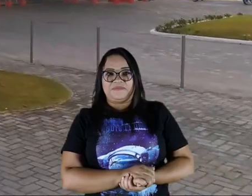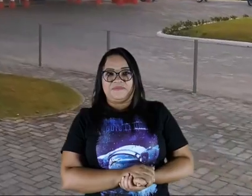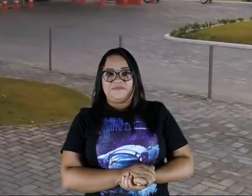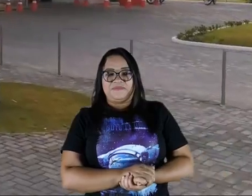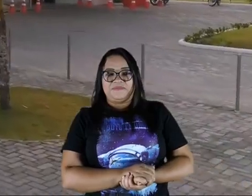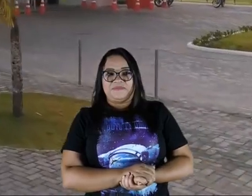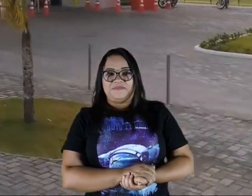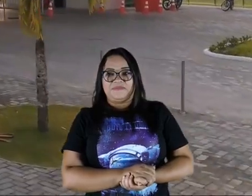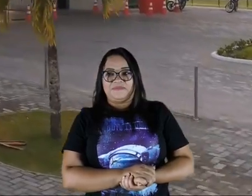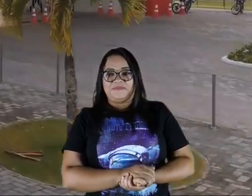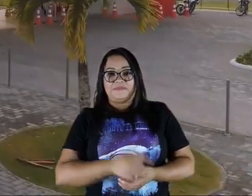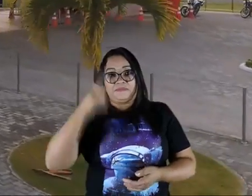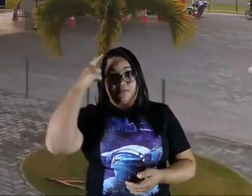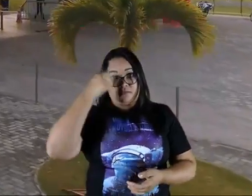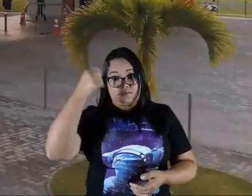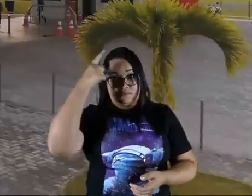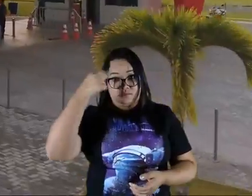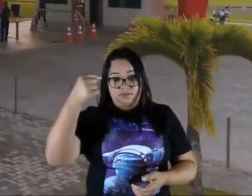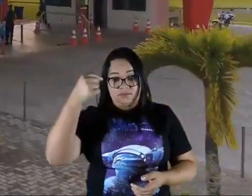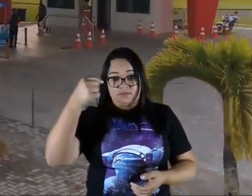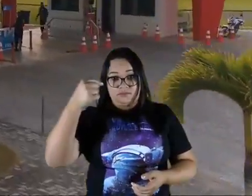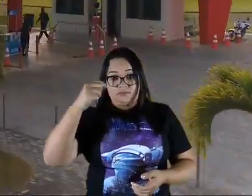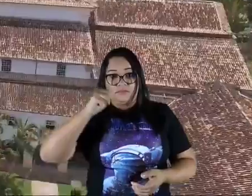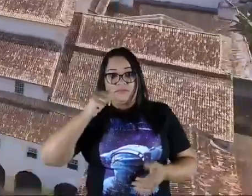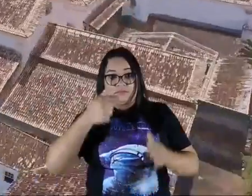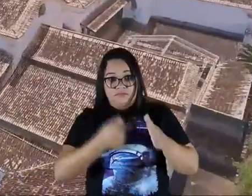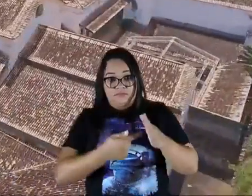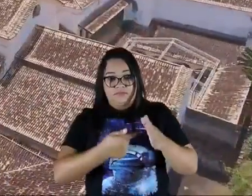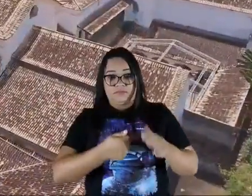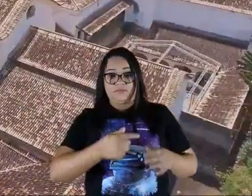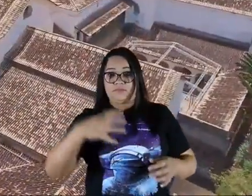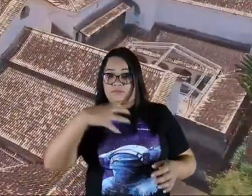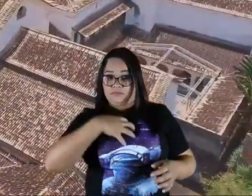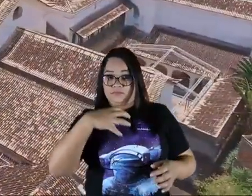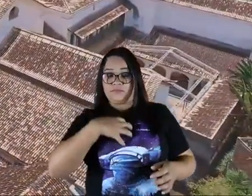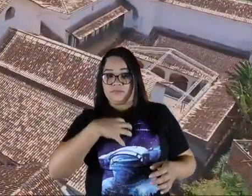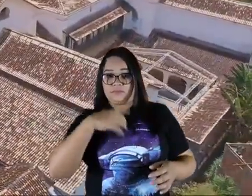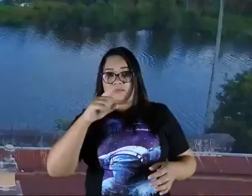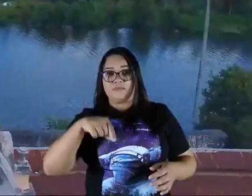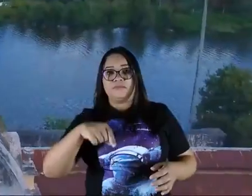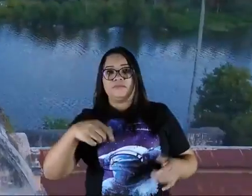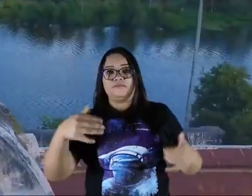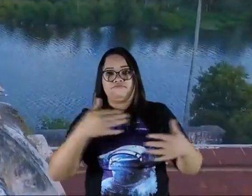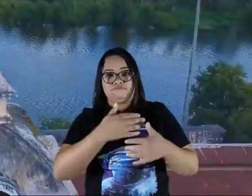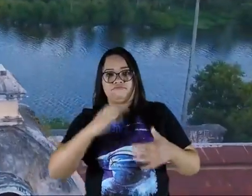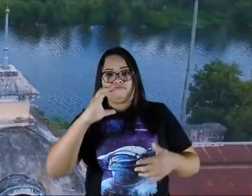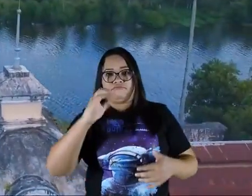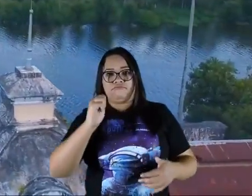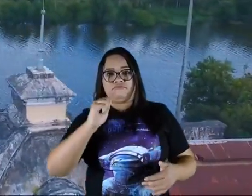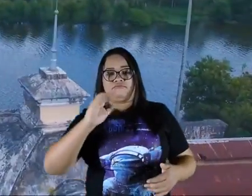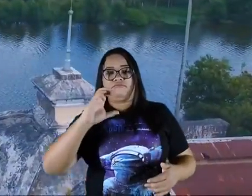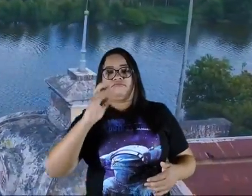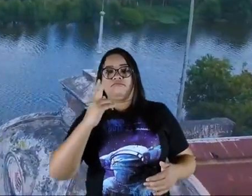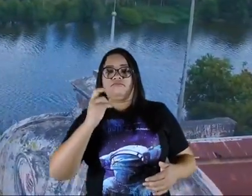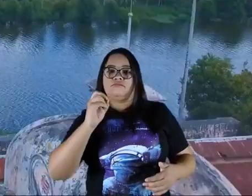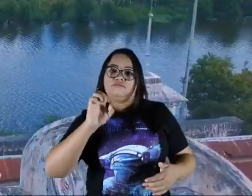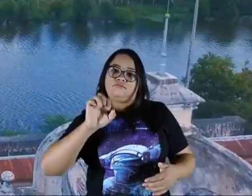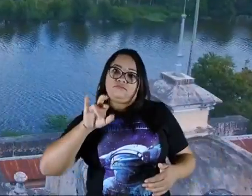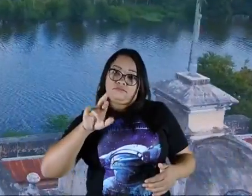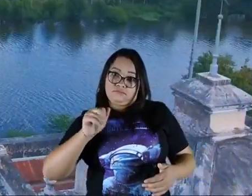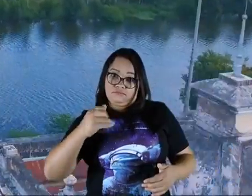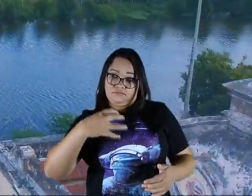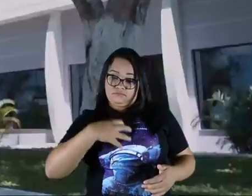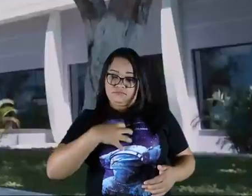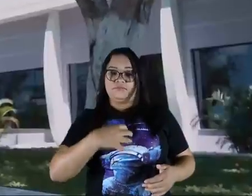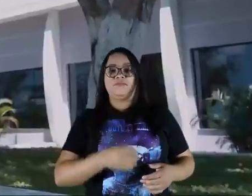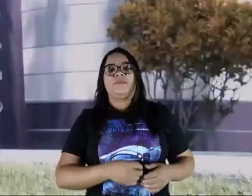A Faculdade Adventista da Bahia está localizada na cidade de Cachoeira, no Recôncavo da Bahia. Cidade histórica, rica em patrimônio